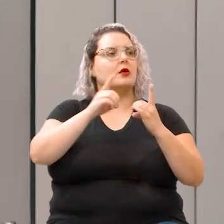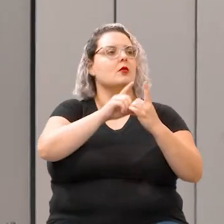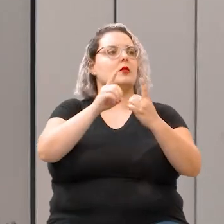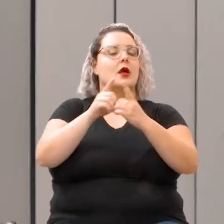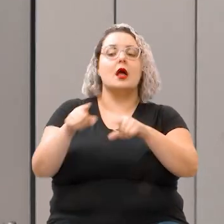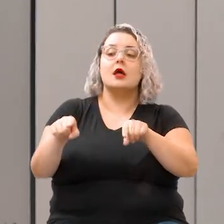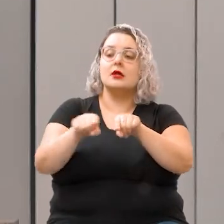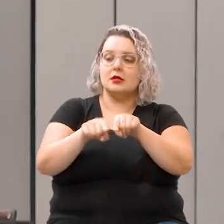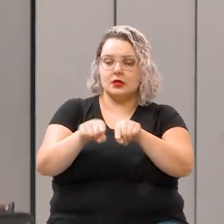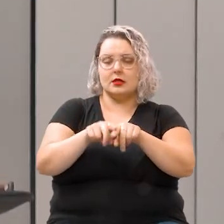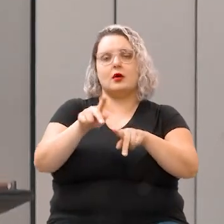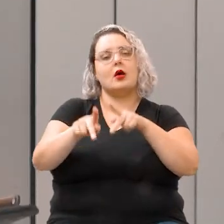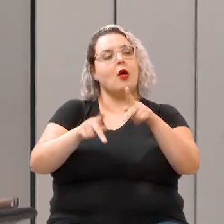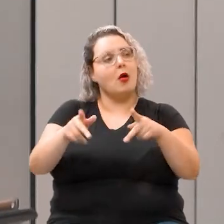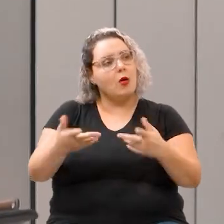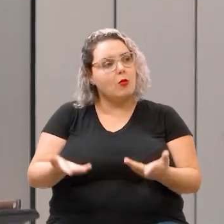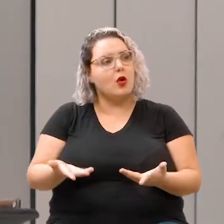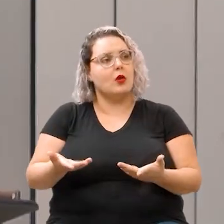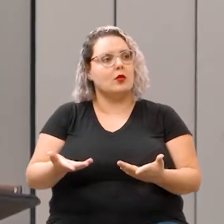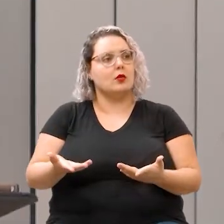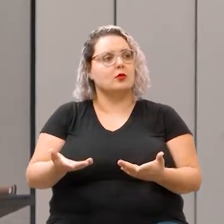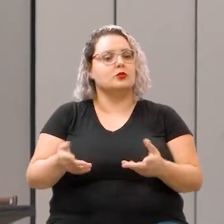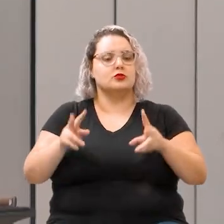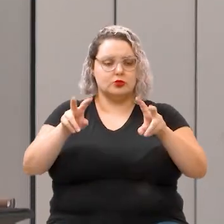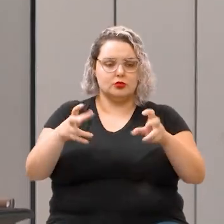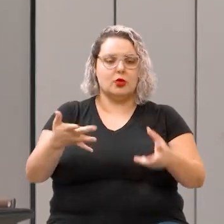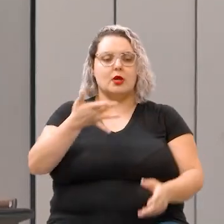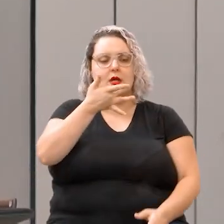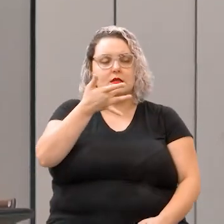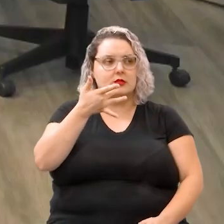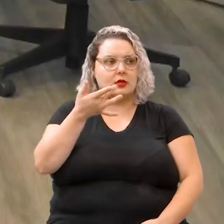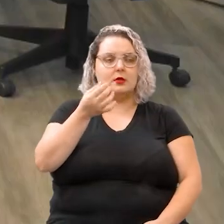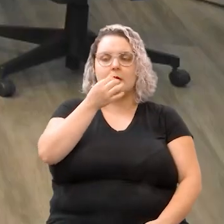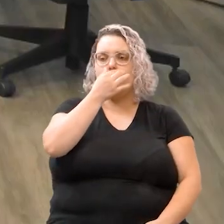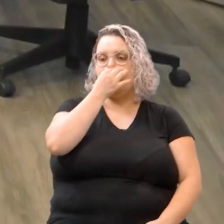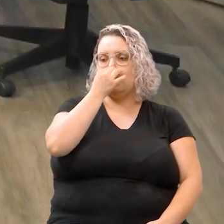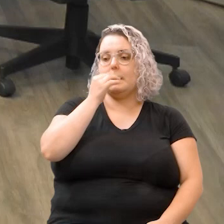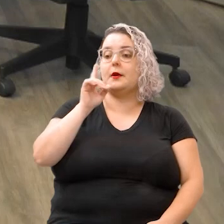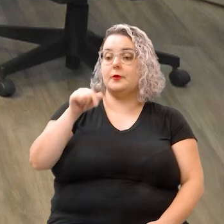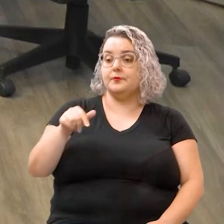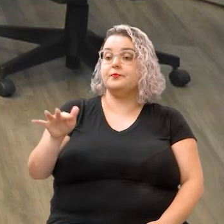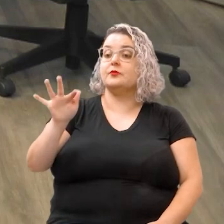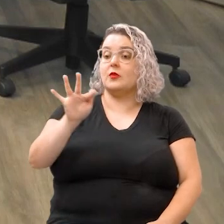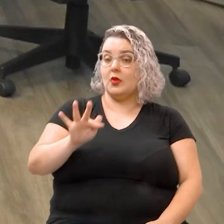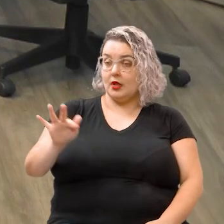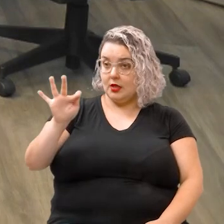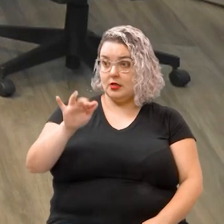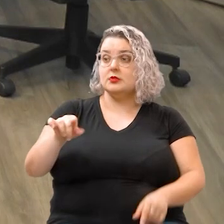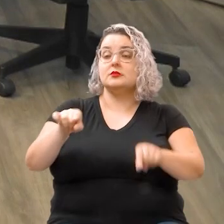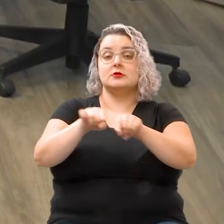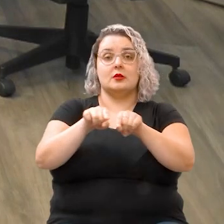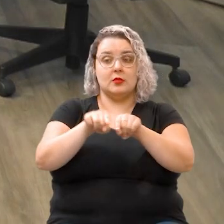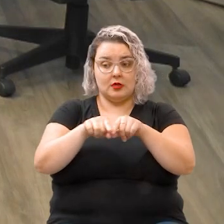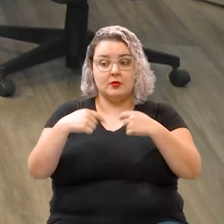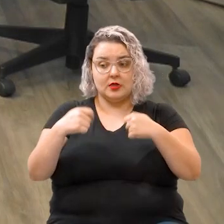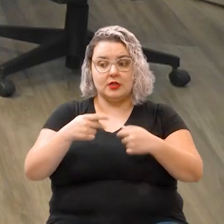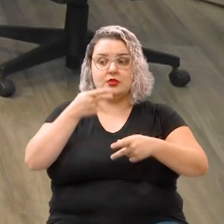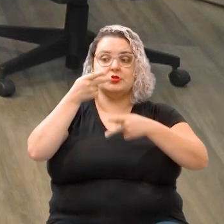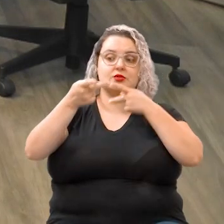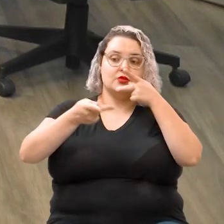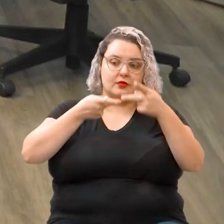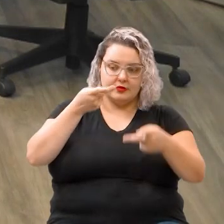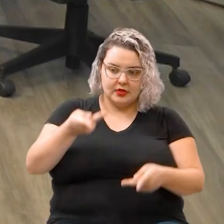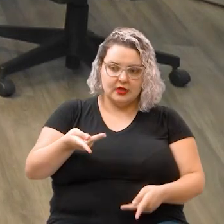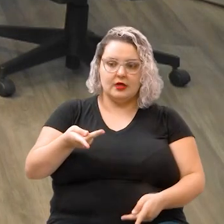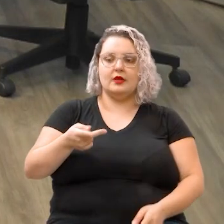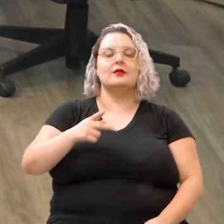atendem também a população no que diz respeito à saúde bucal? As universidades, elas também precisam, a gente fala muito